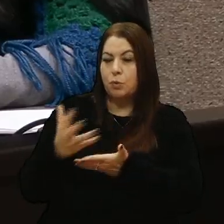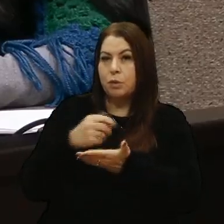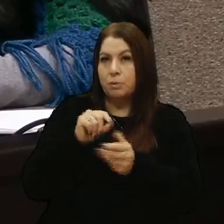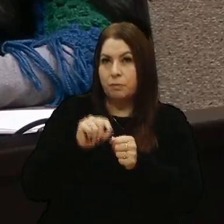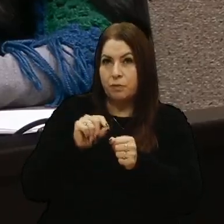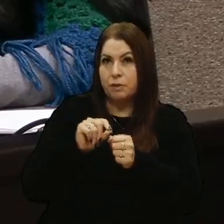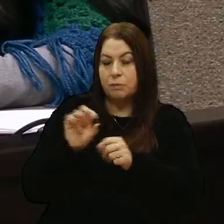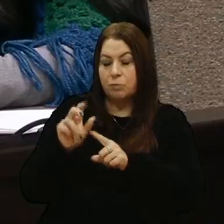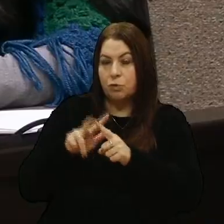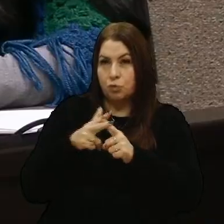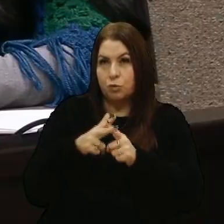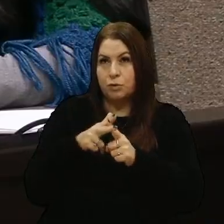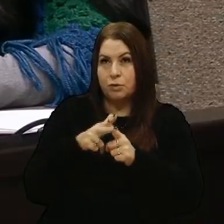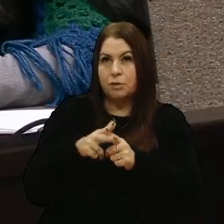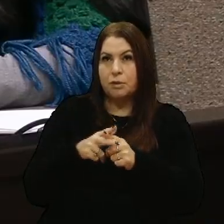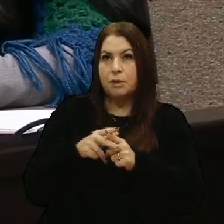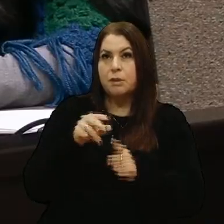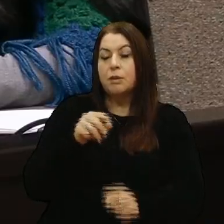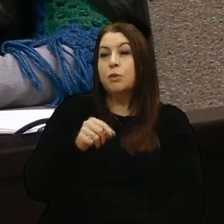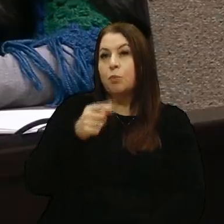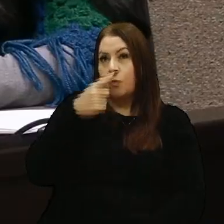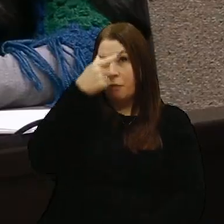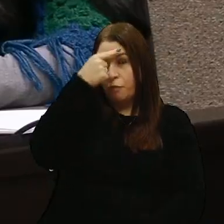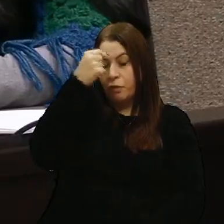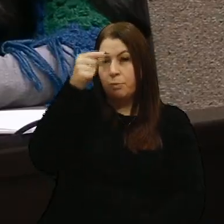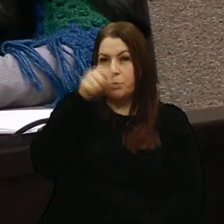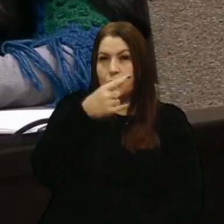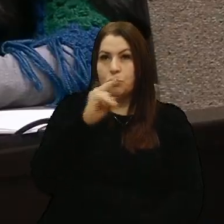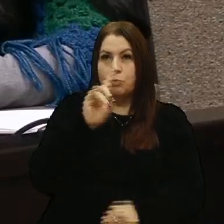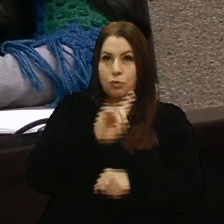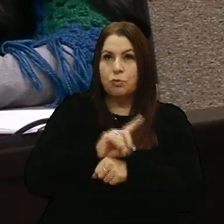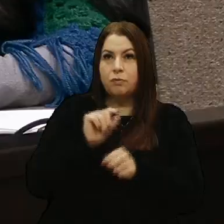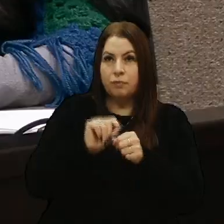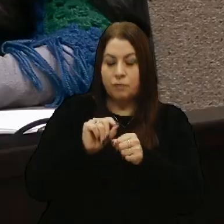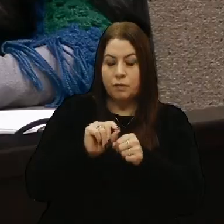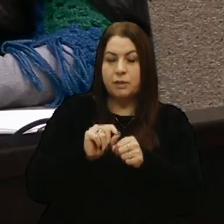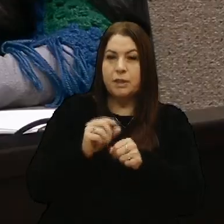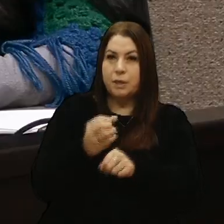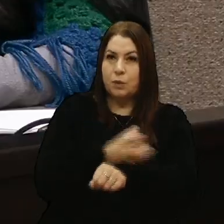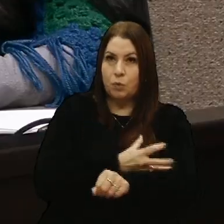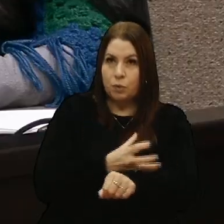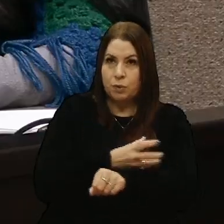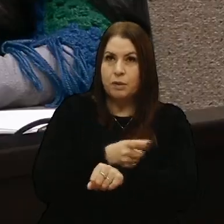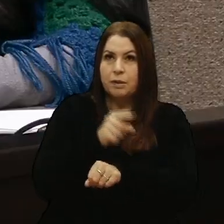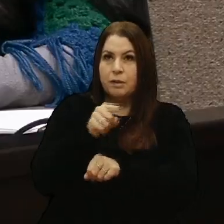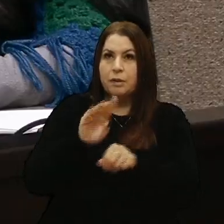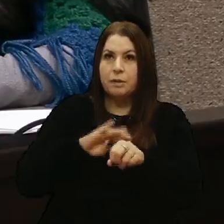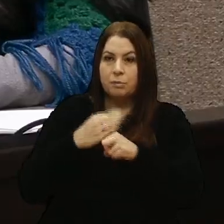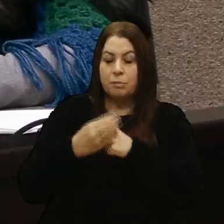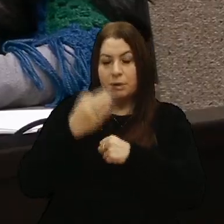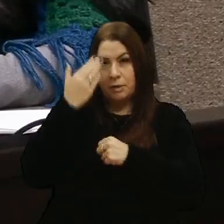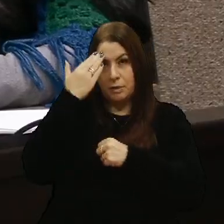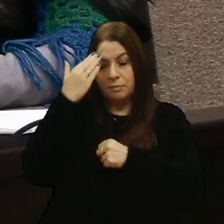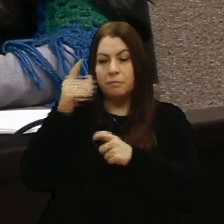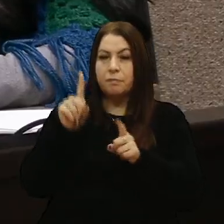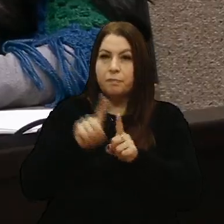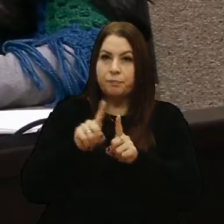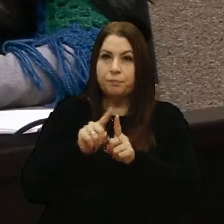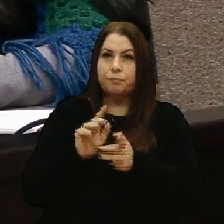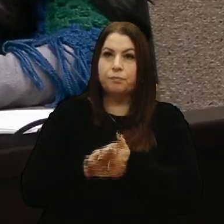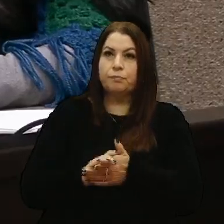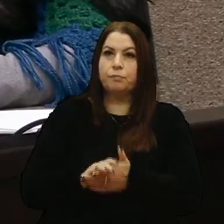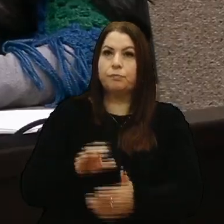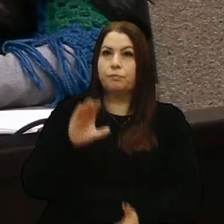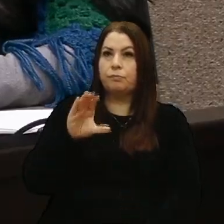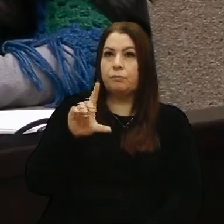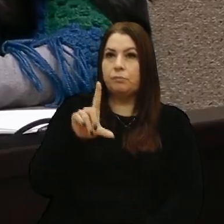mas foi ajustado isso com o Weber nos últimos dias, e será feita, então, a roçada naquele bairro. Agradecer também ao